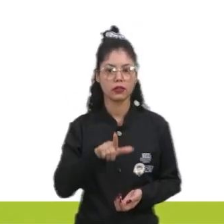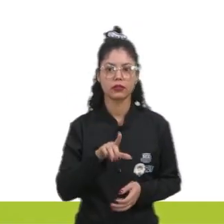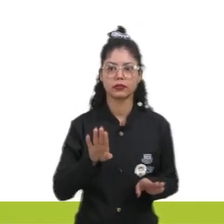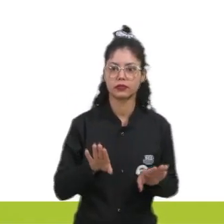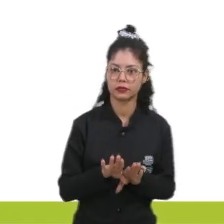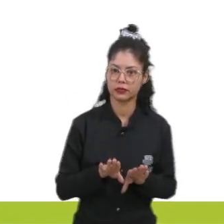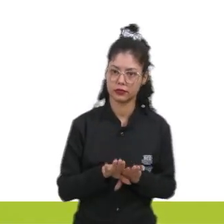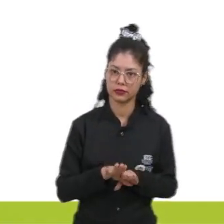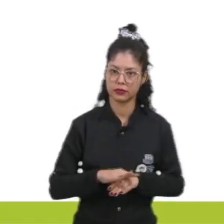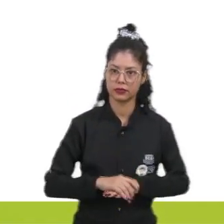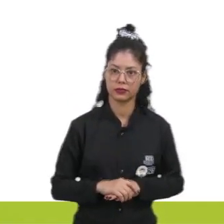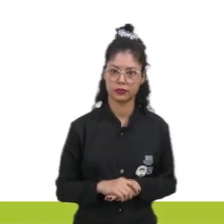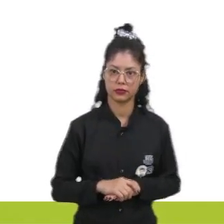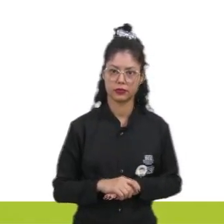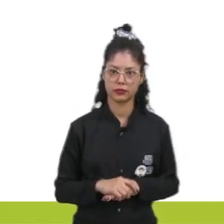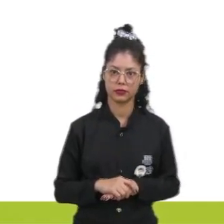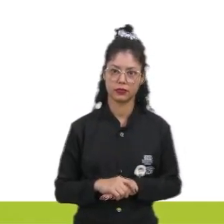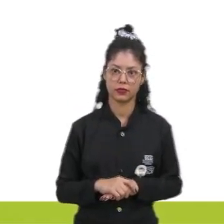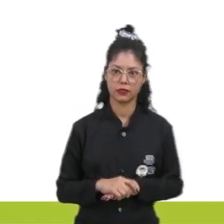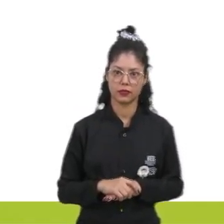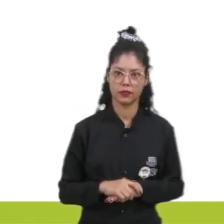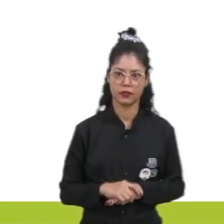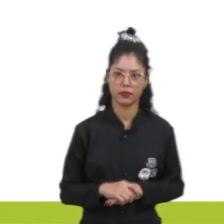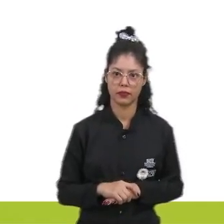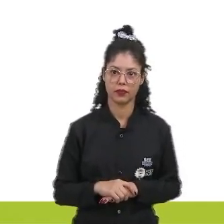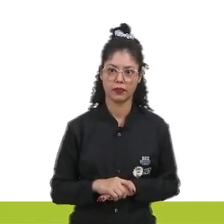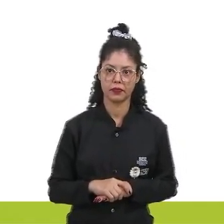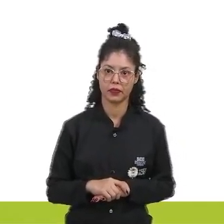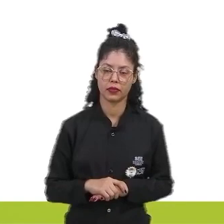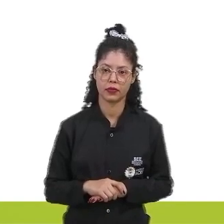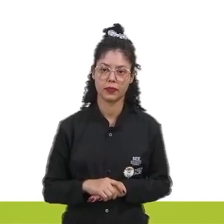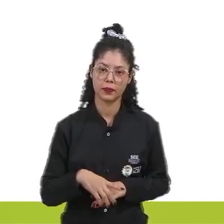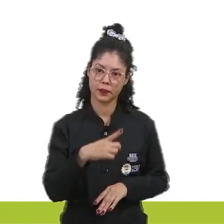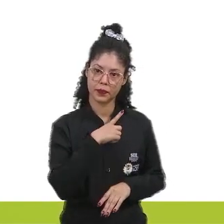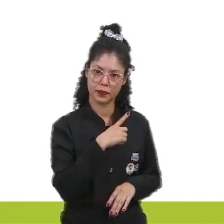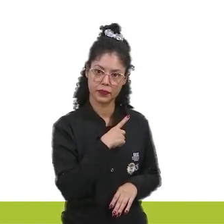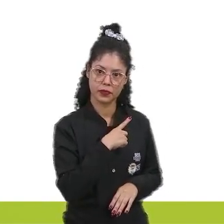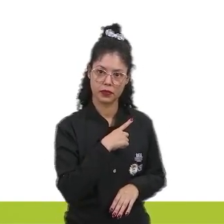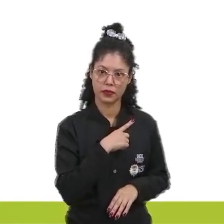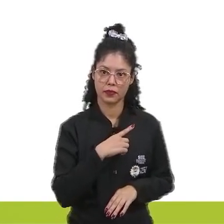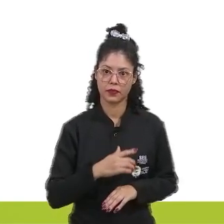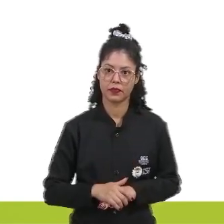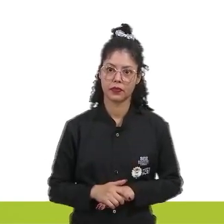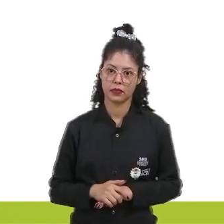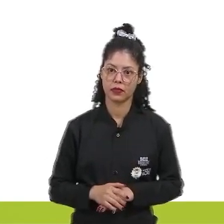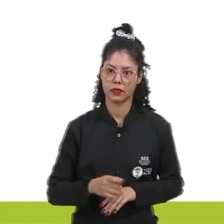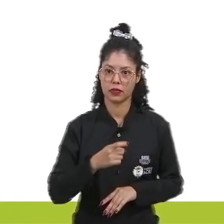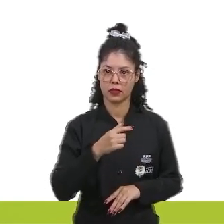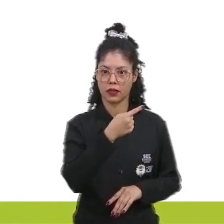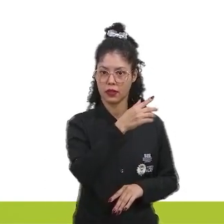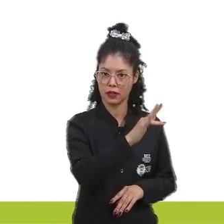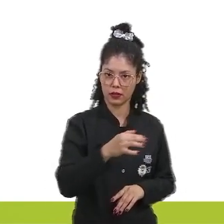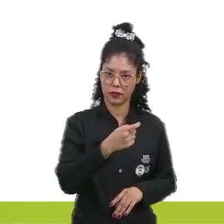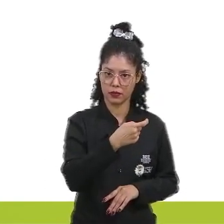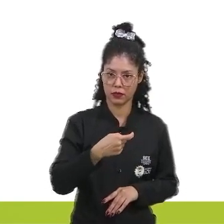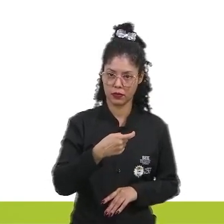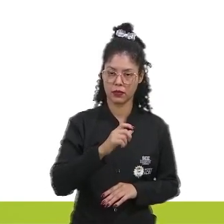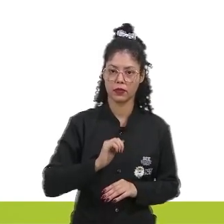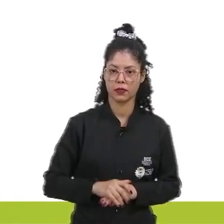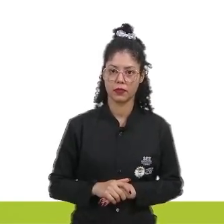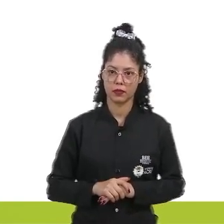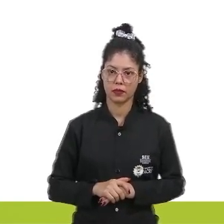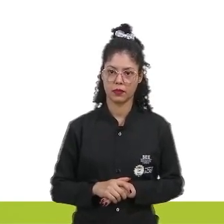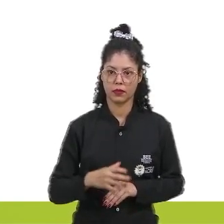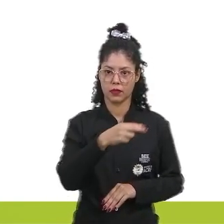consigo definir o cálculo aqui, ó. Eu tenho aqui a f de x